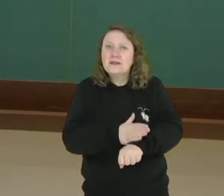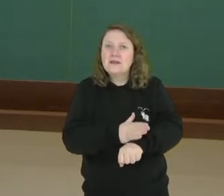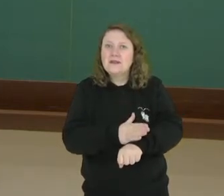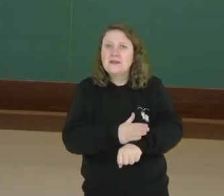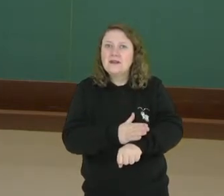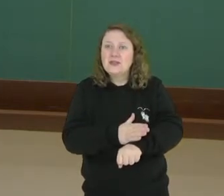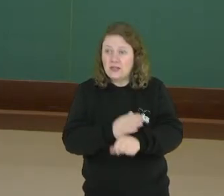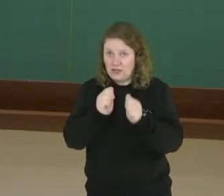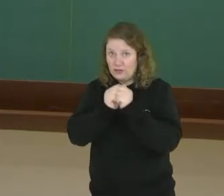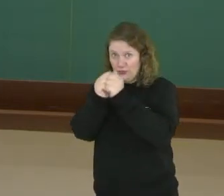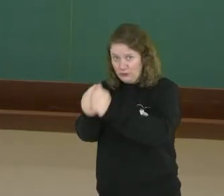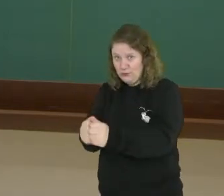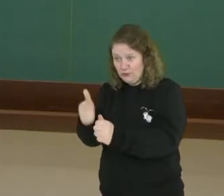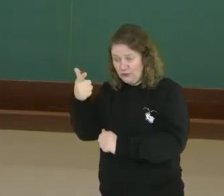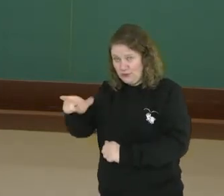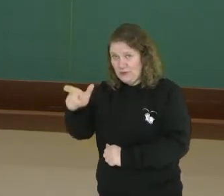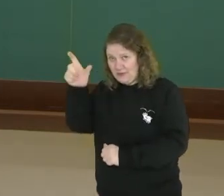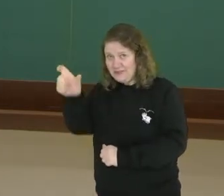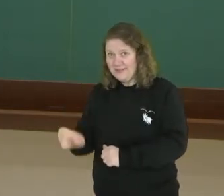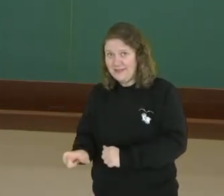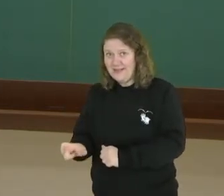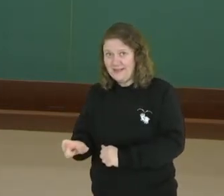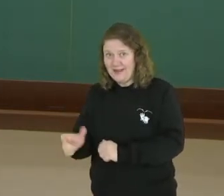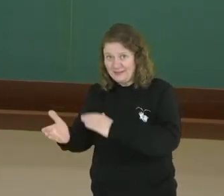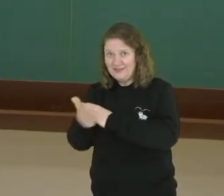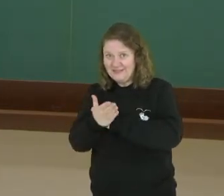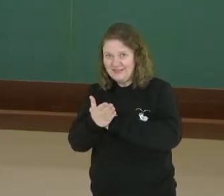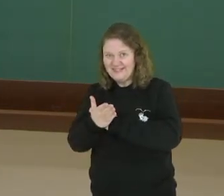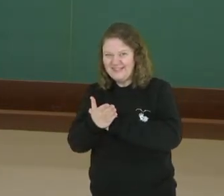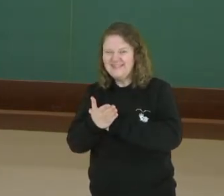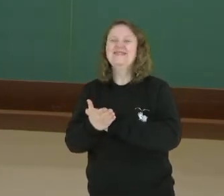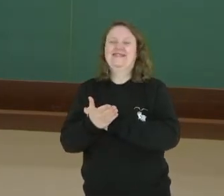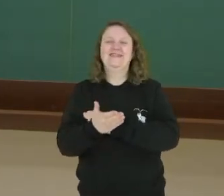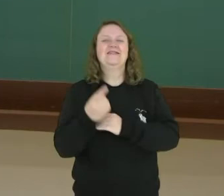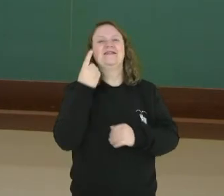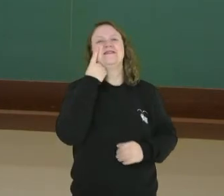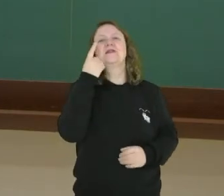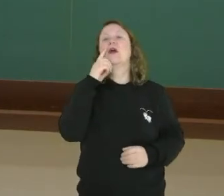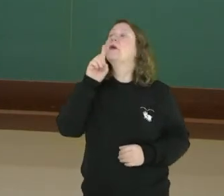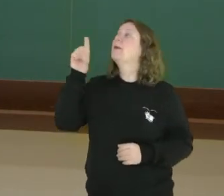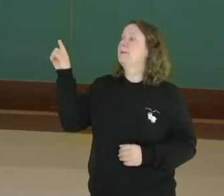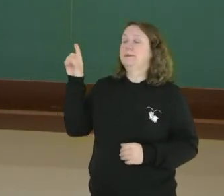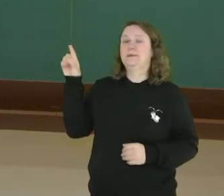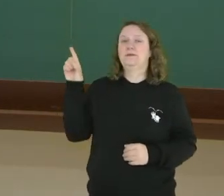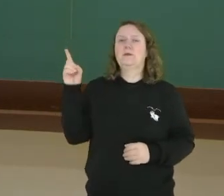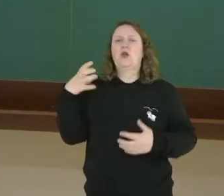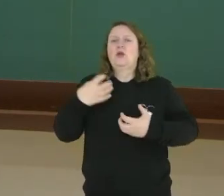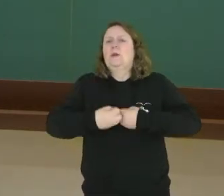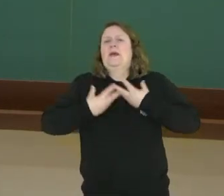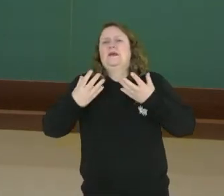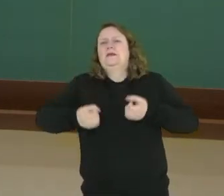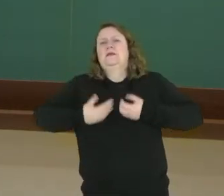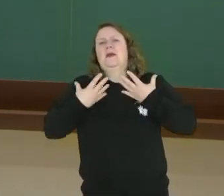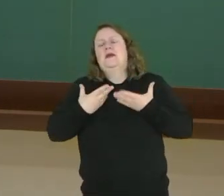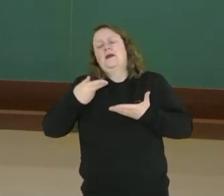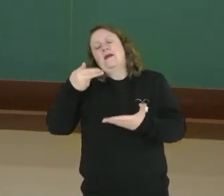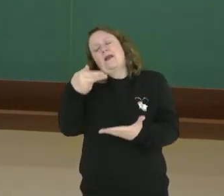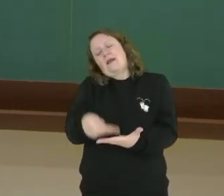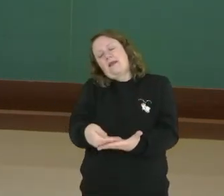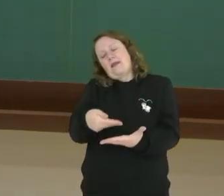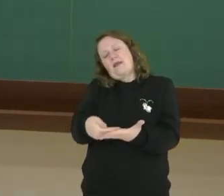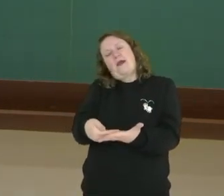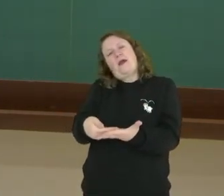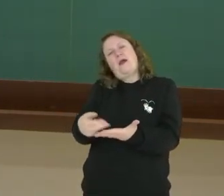alguém? Que legal, né? Bora lá então conferir. A expressão lagartear, deitar-se ao sol,